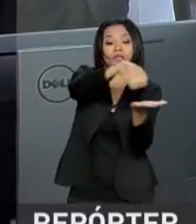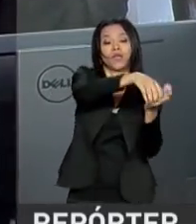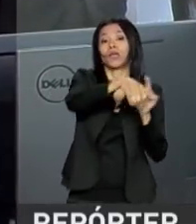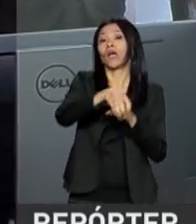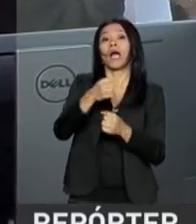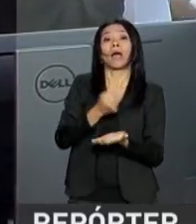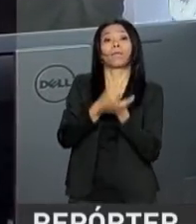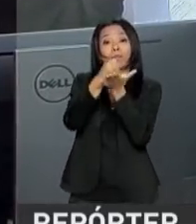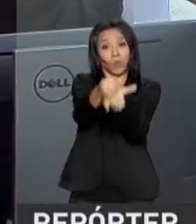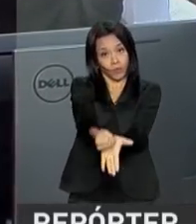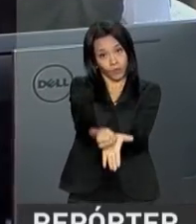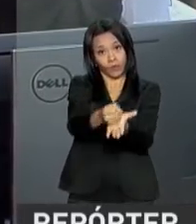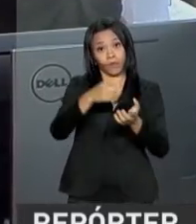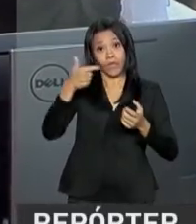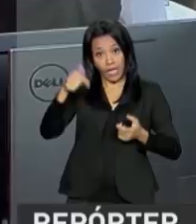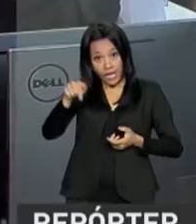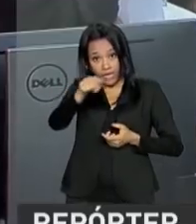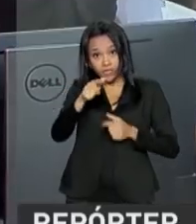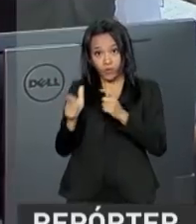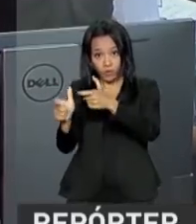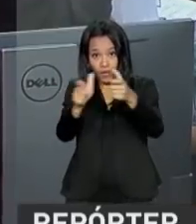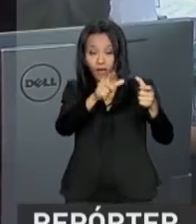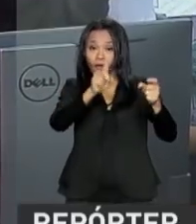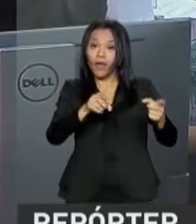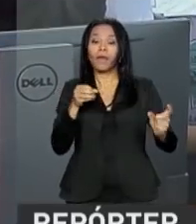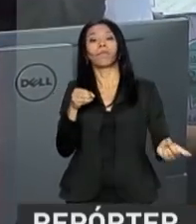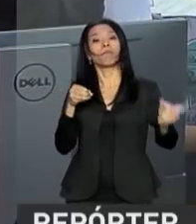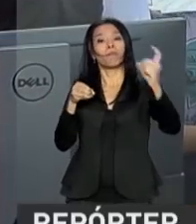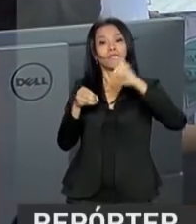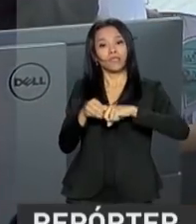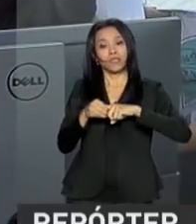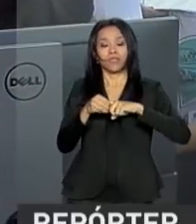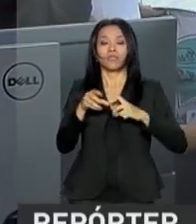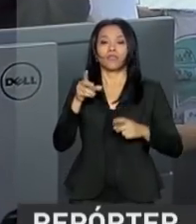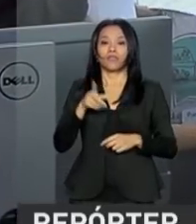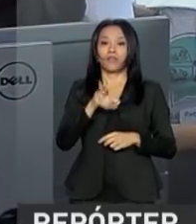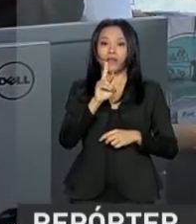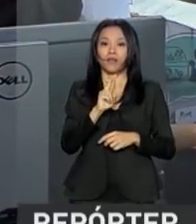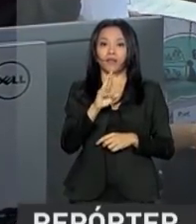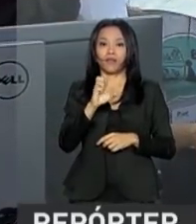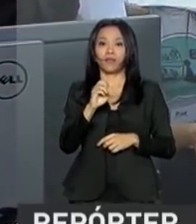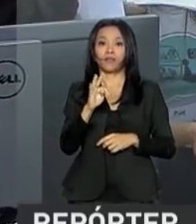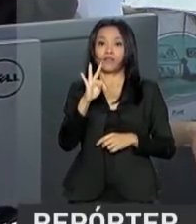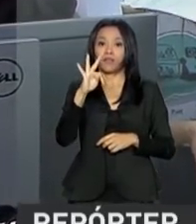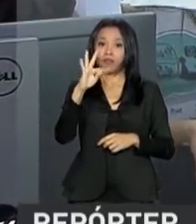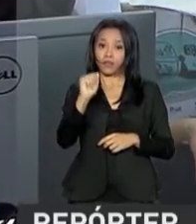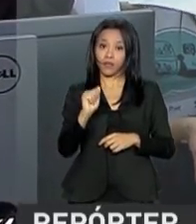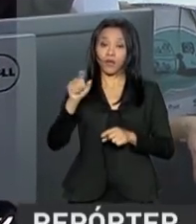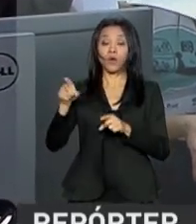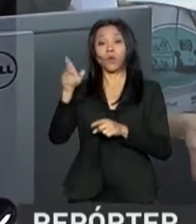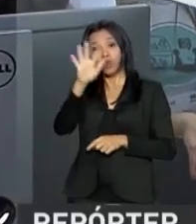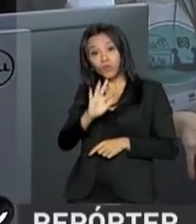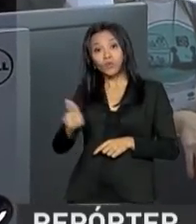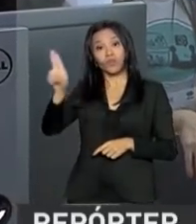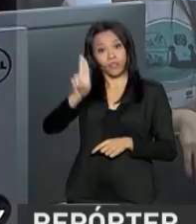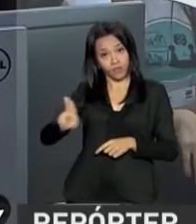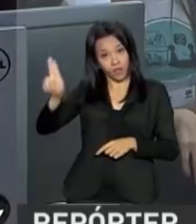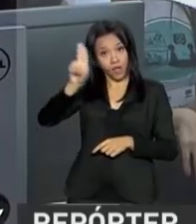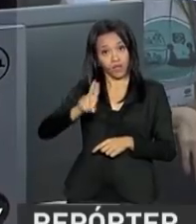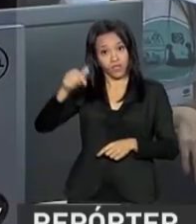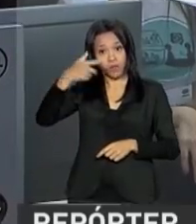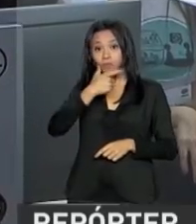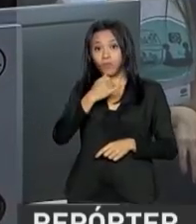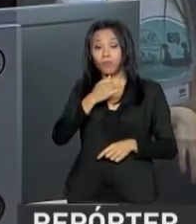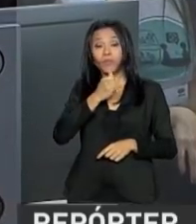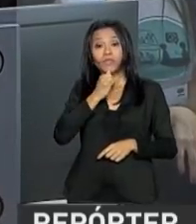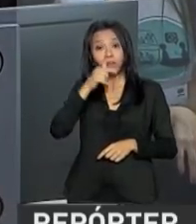fiscal esses espaços é uma parceria da receita federal com as universidades para atender à população este aqui